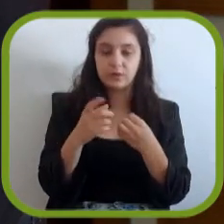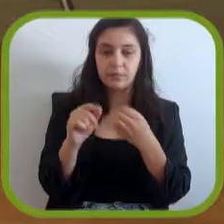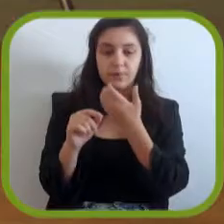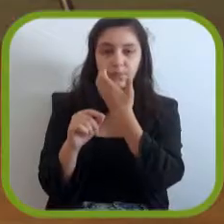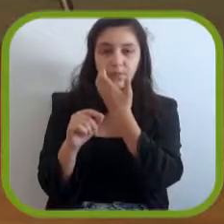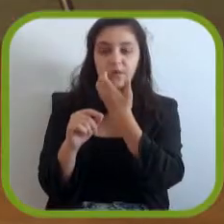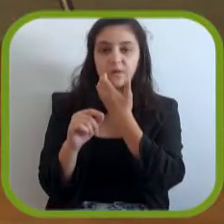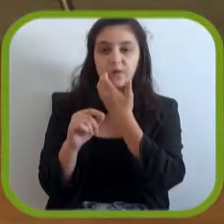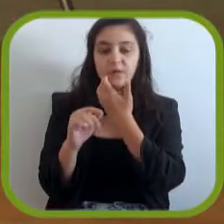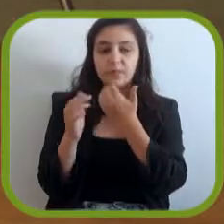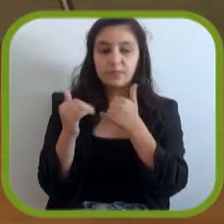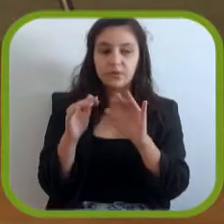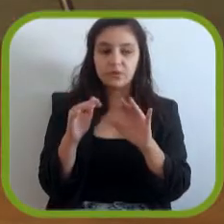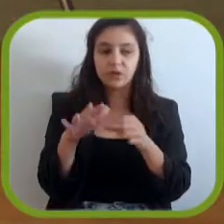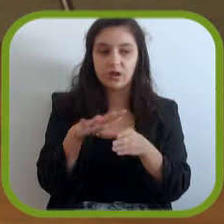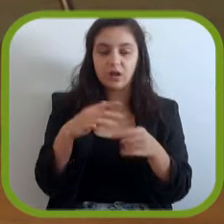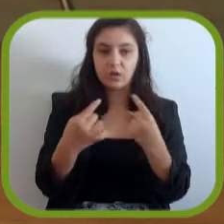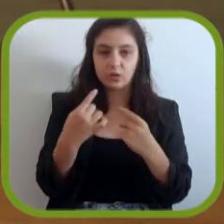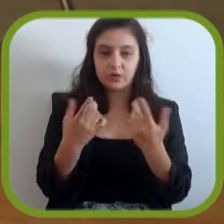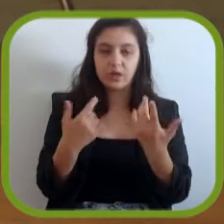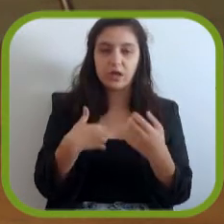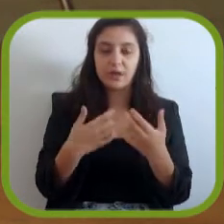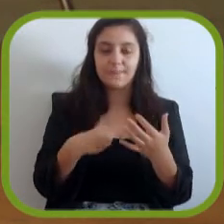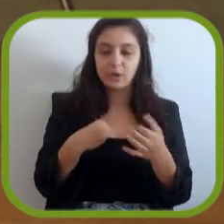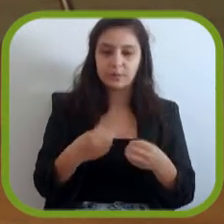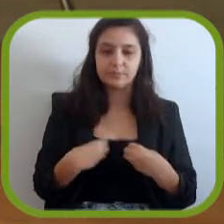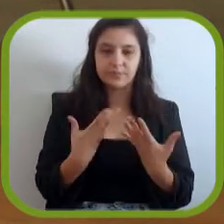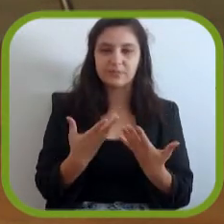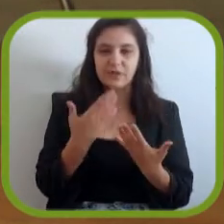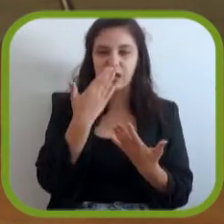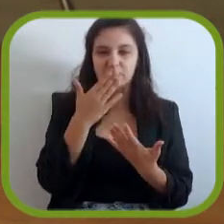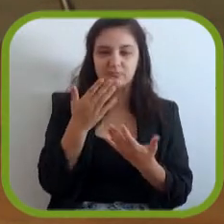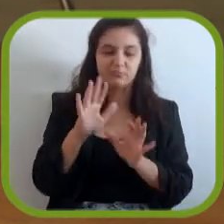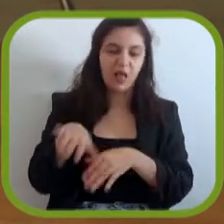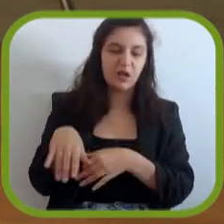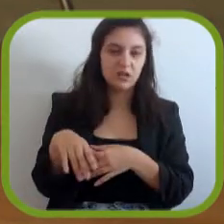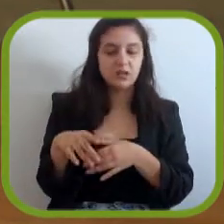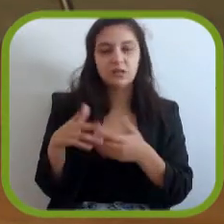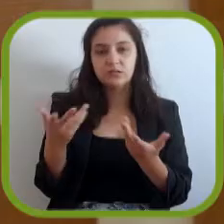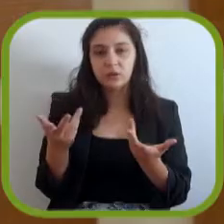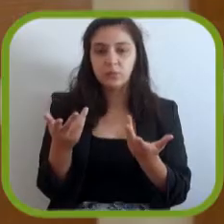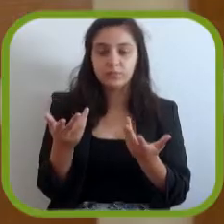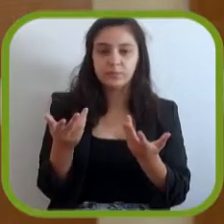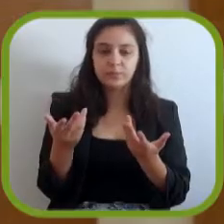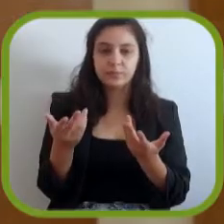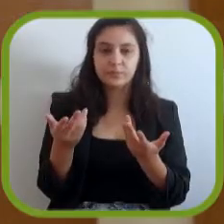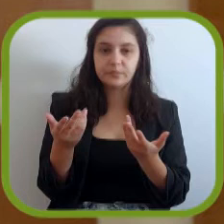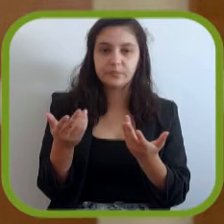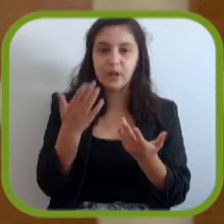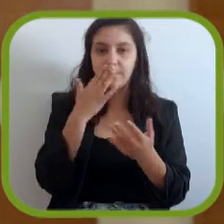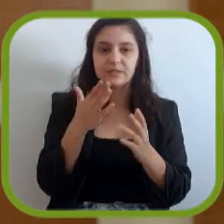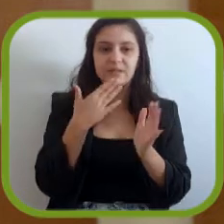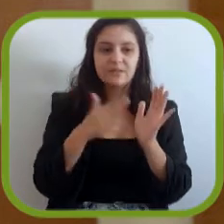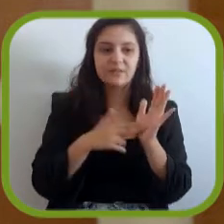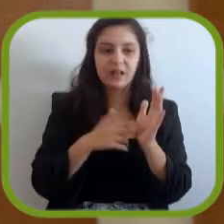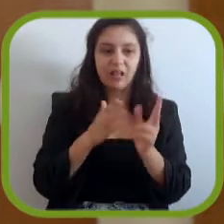verdade é que, em alguns contextos, a expressão dessa preocupação ainda fica muito aquém e acho que é como se